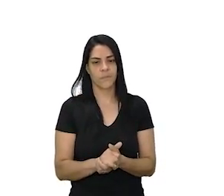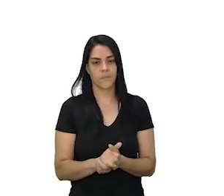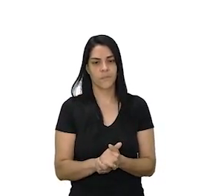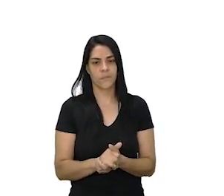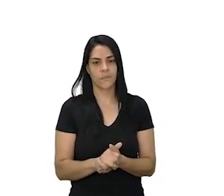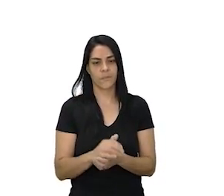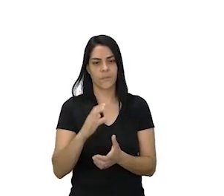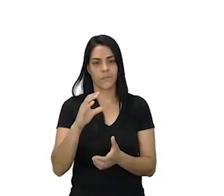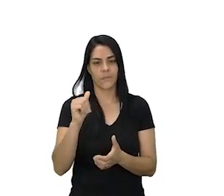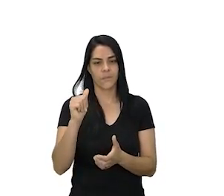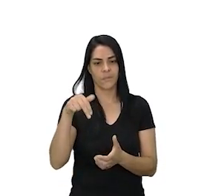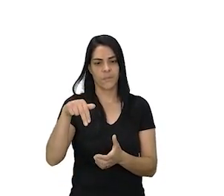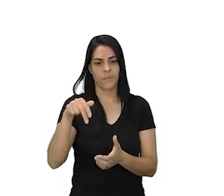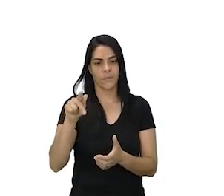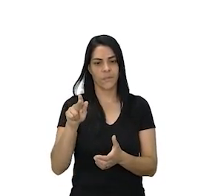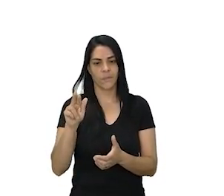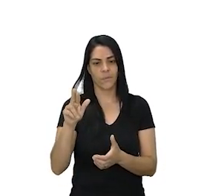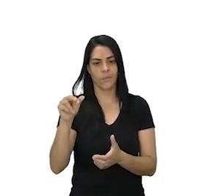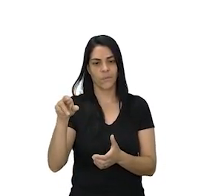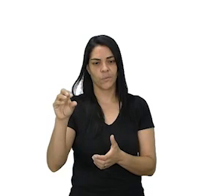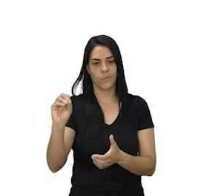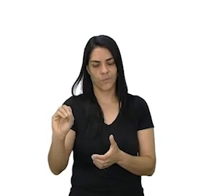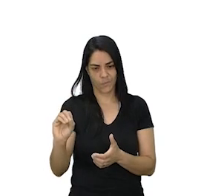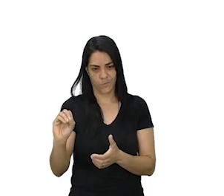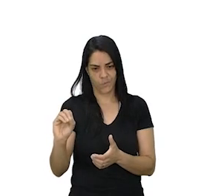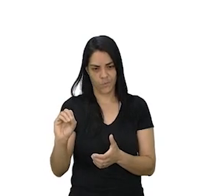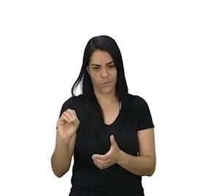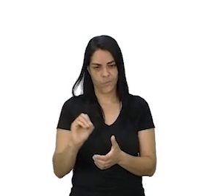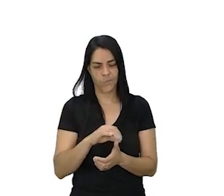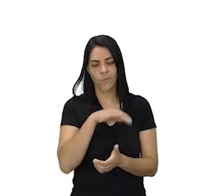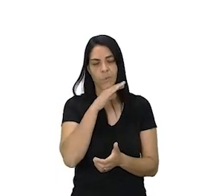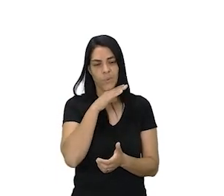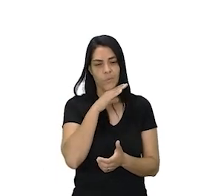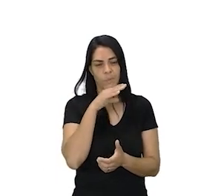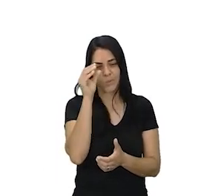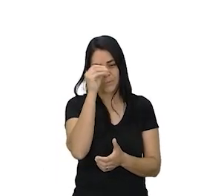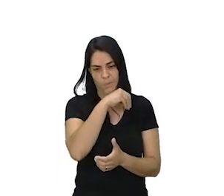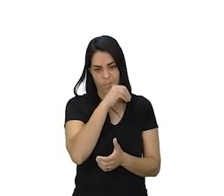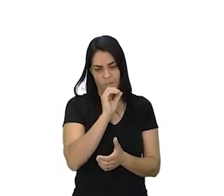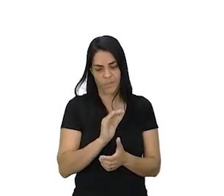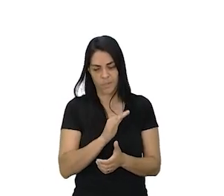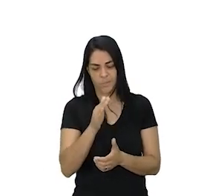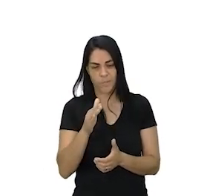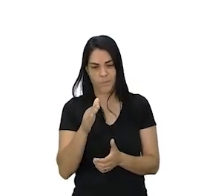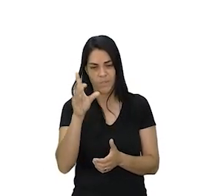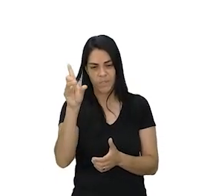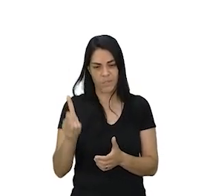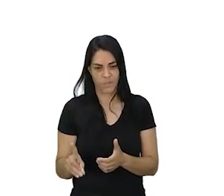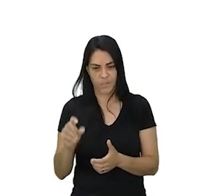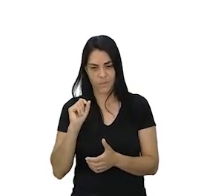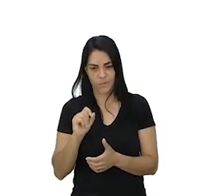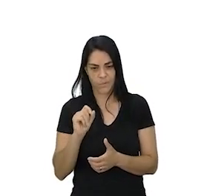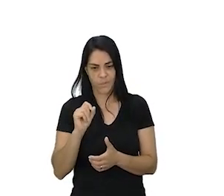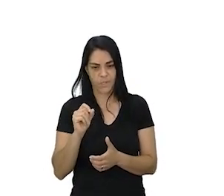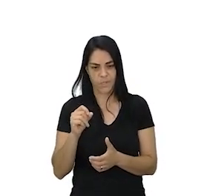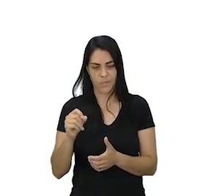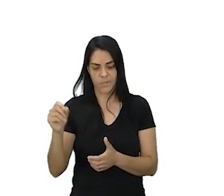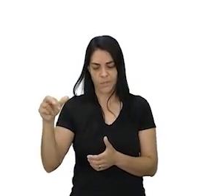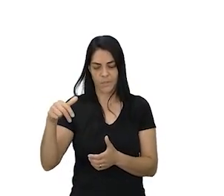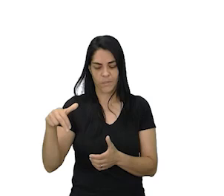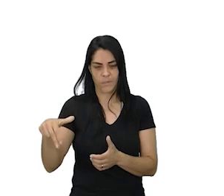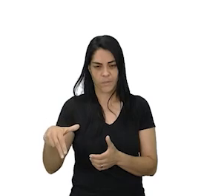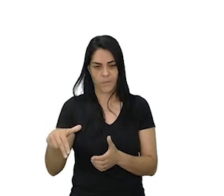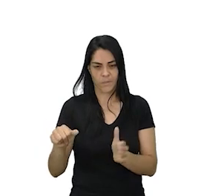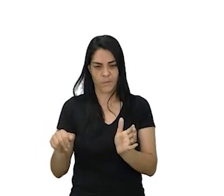do bicho preguiça, virando novamente à direita e